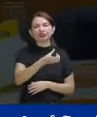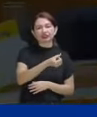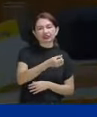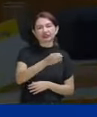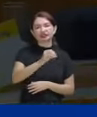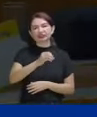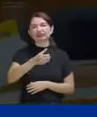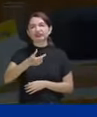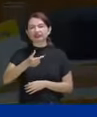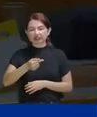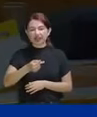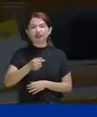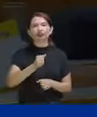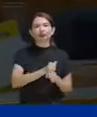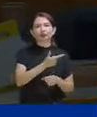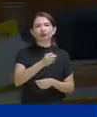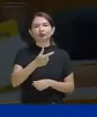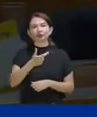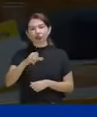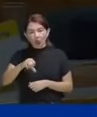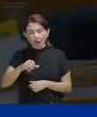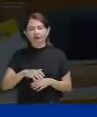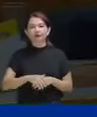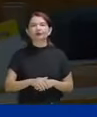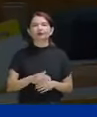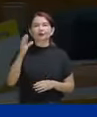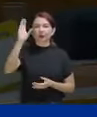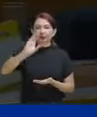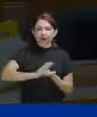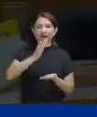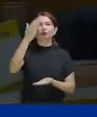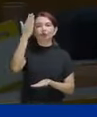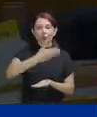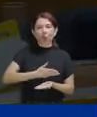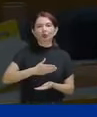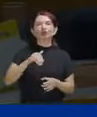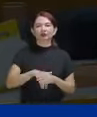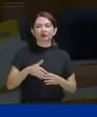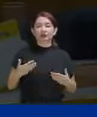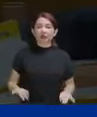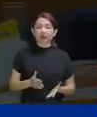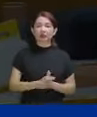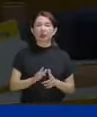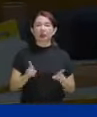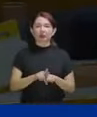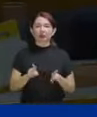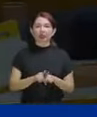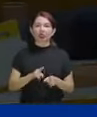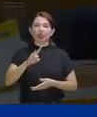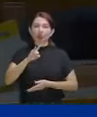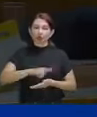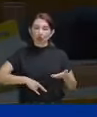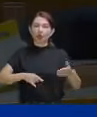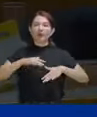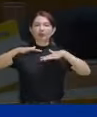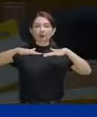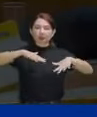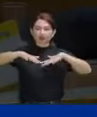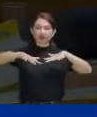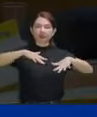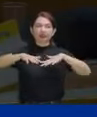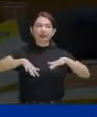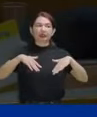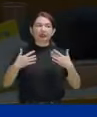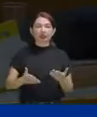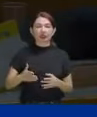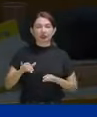2019, sistema de prestação de conta eleitoral, tem como finalidade essencial exatamente a recepção dos documentos de movimentação